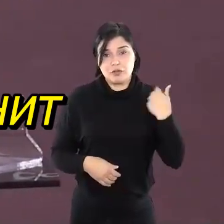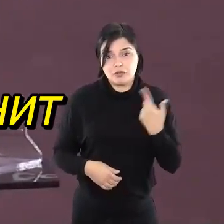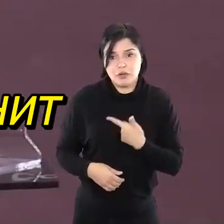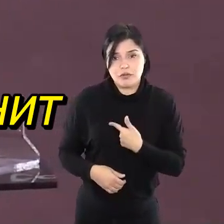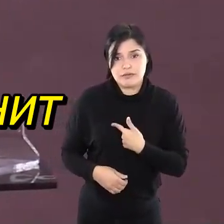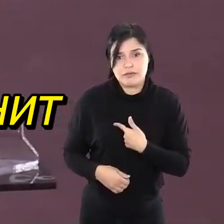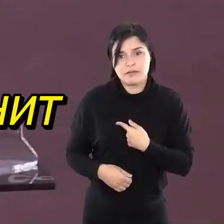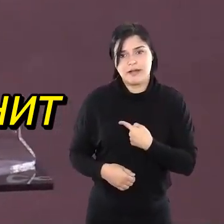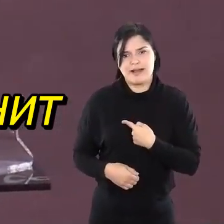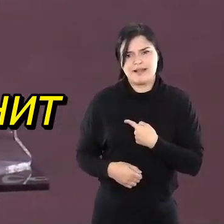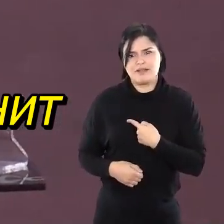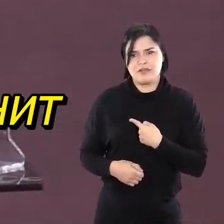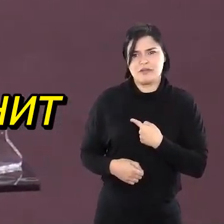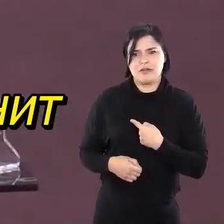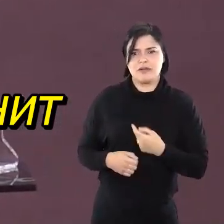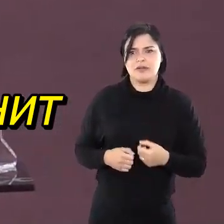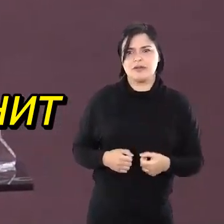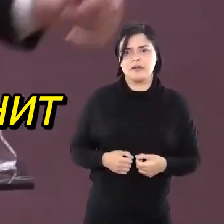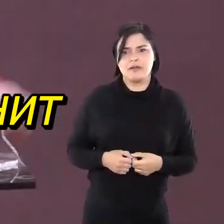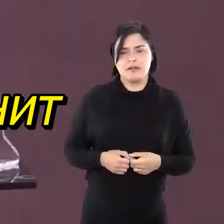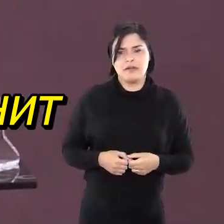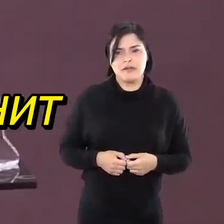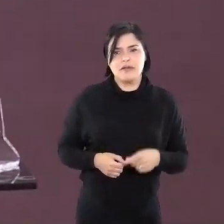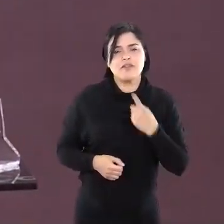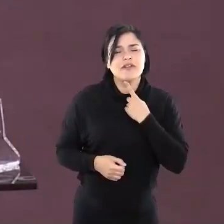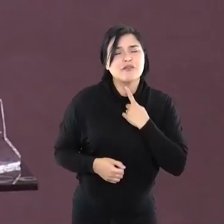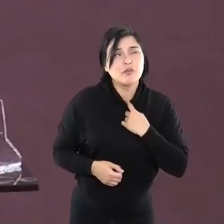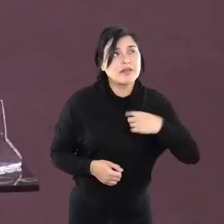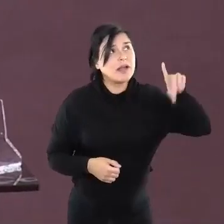ele satisfará os desejos do teu coração.